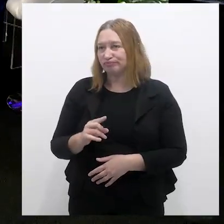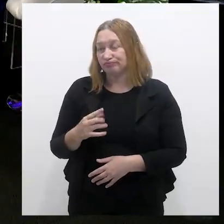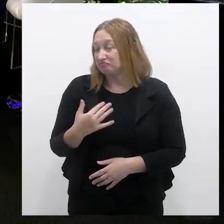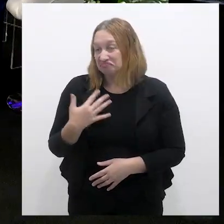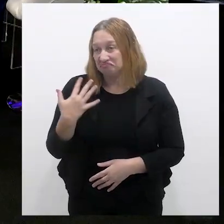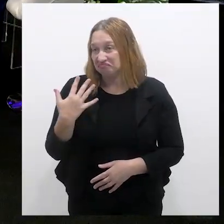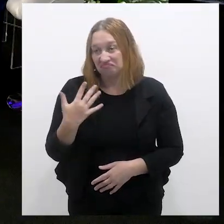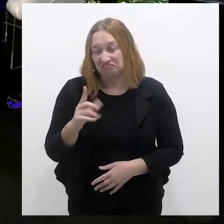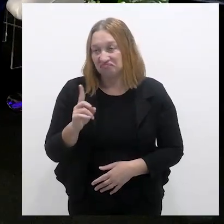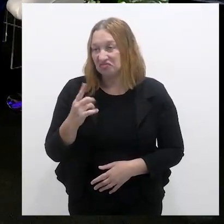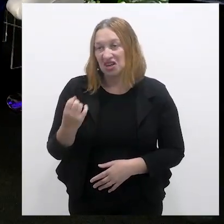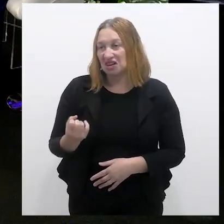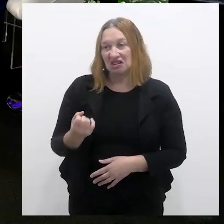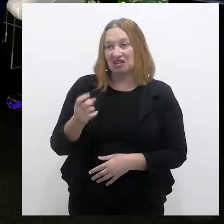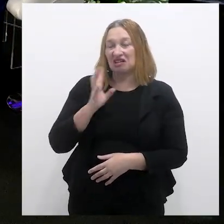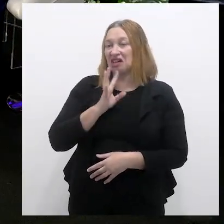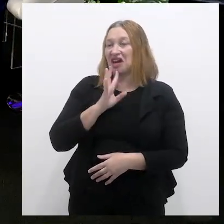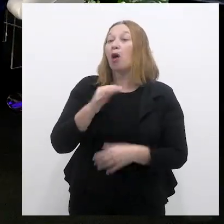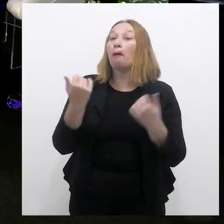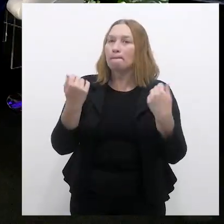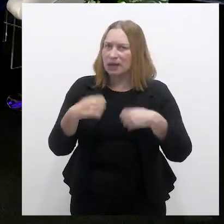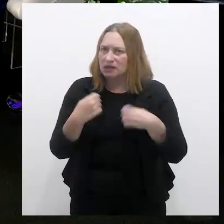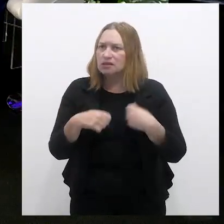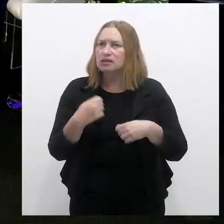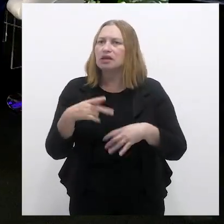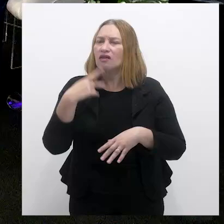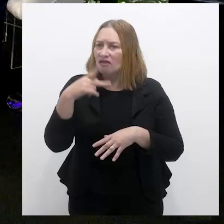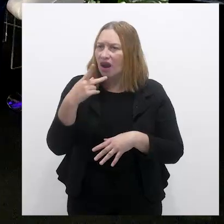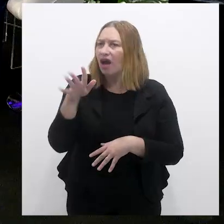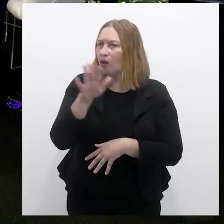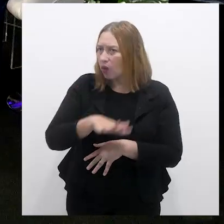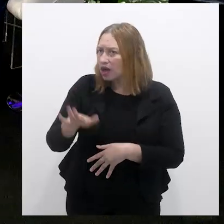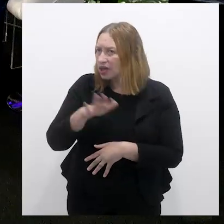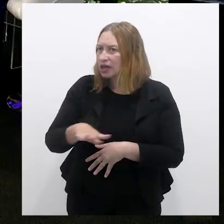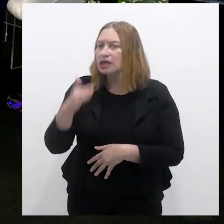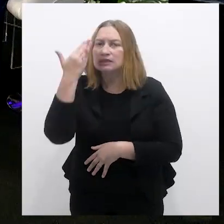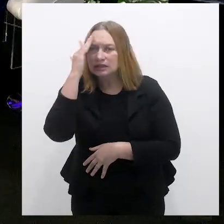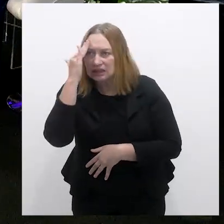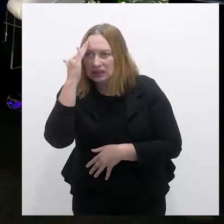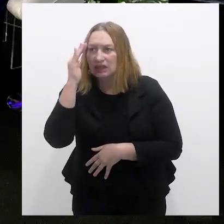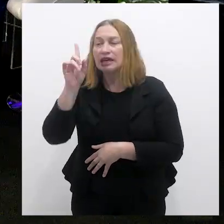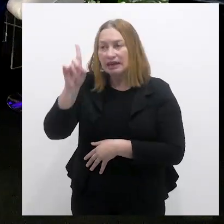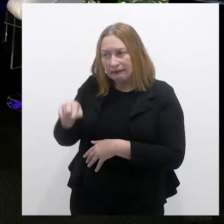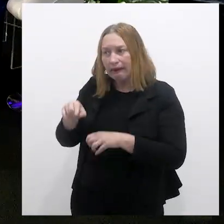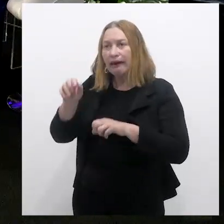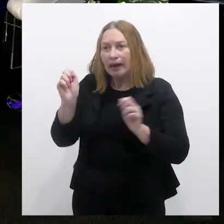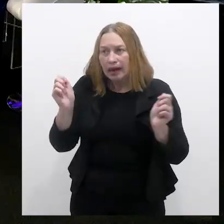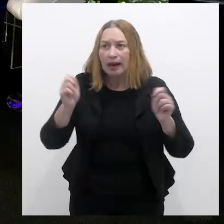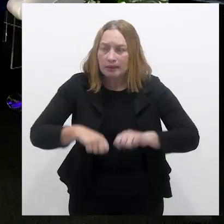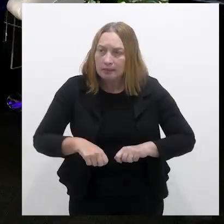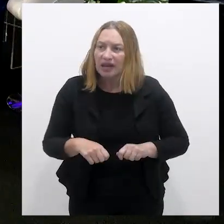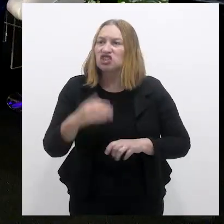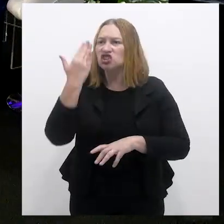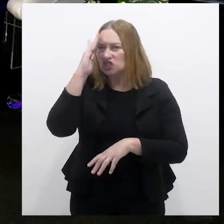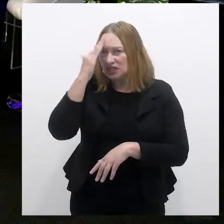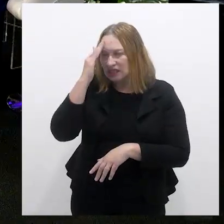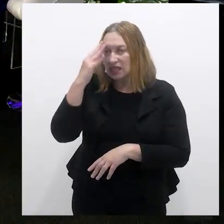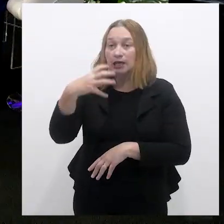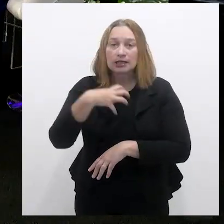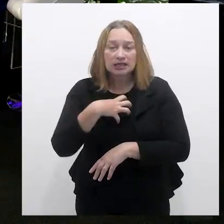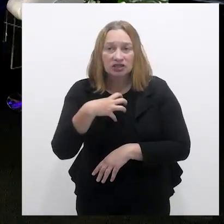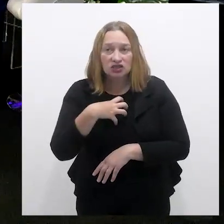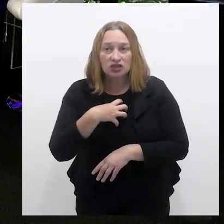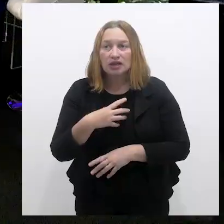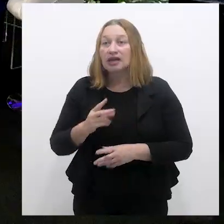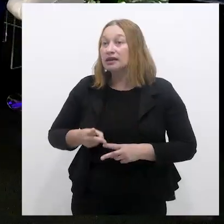criança. Isso eu particularmente não acho nem legal. Eu acho que a gente precisa falar com a criança entendendo que ela é capaz